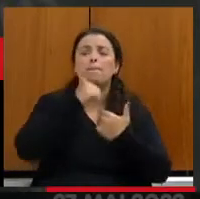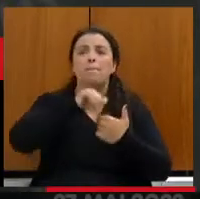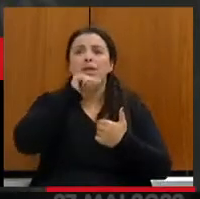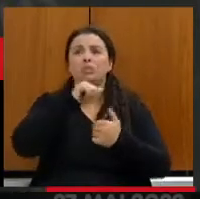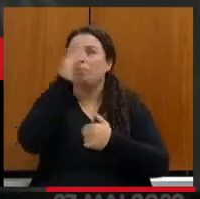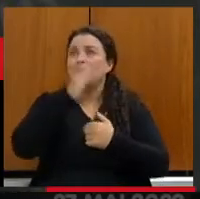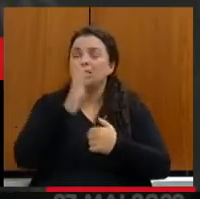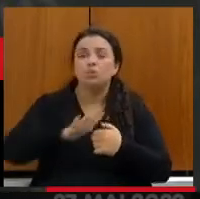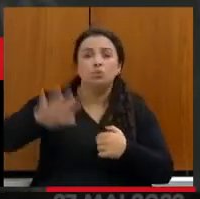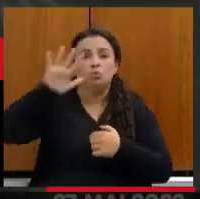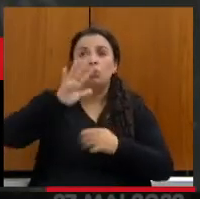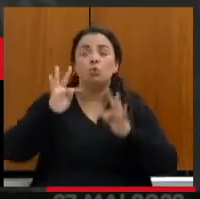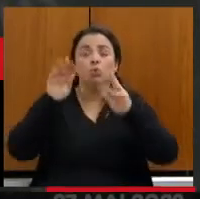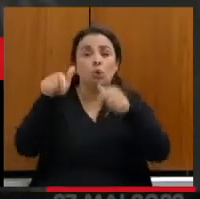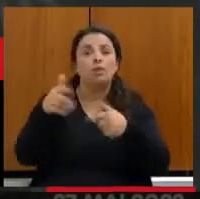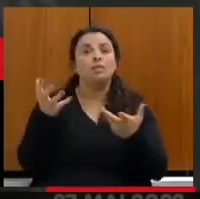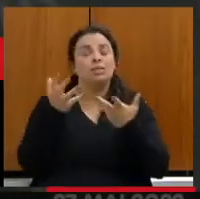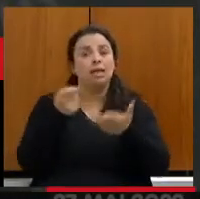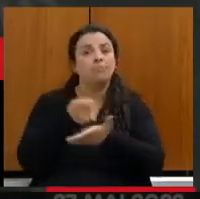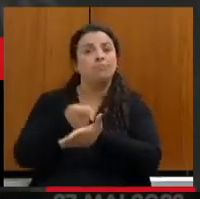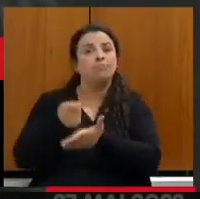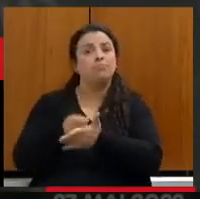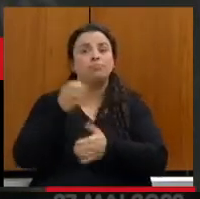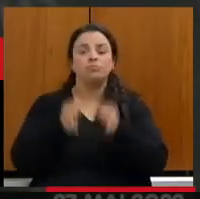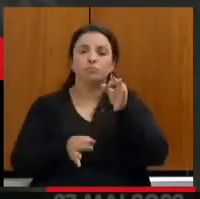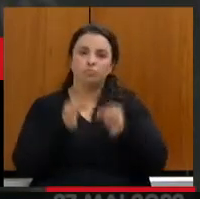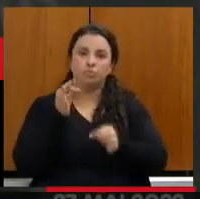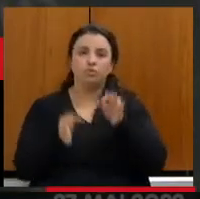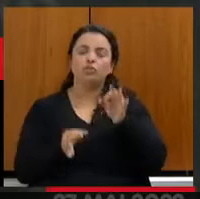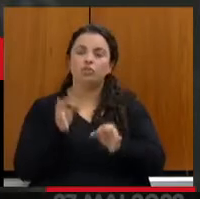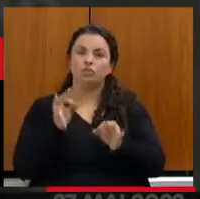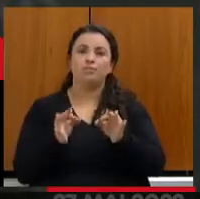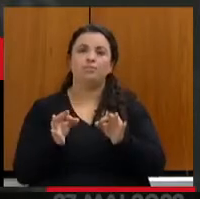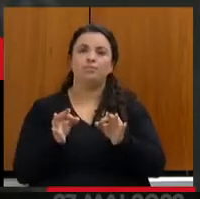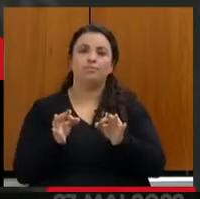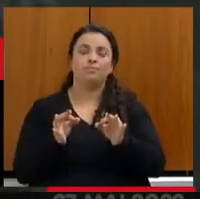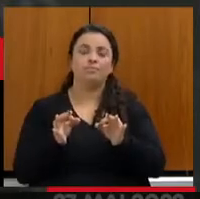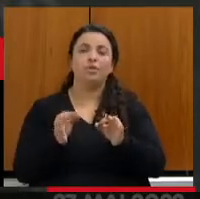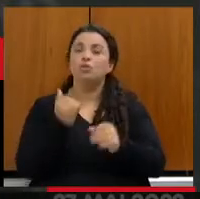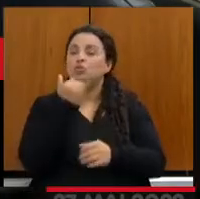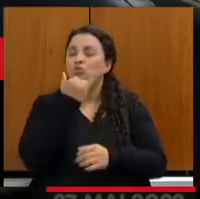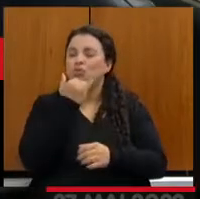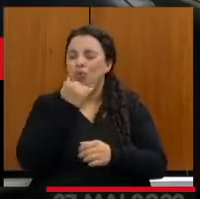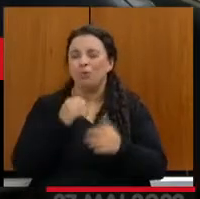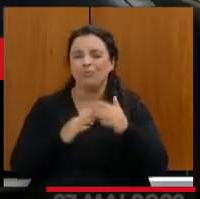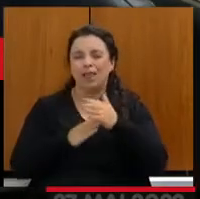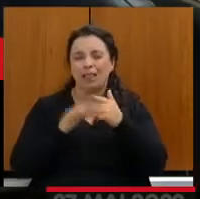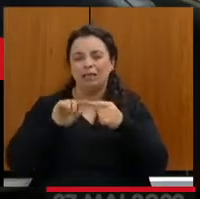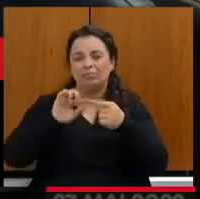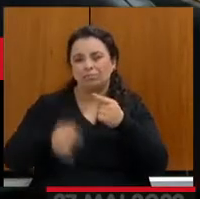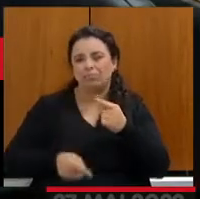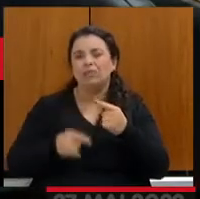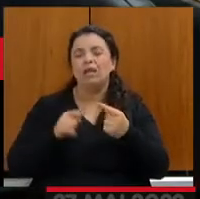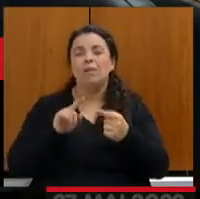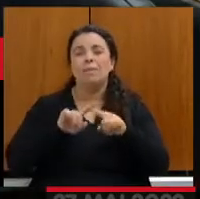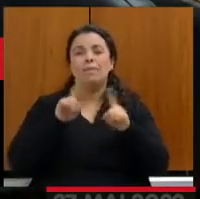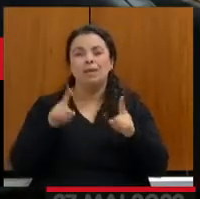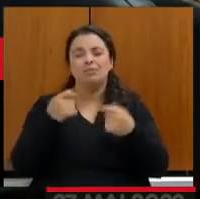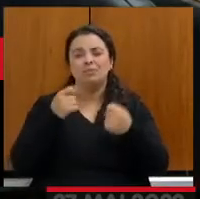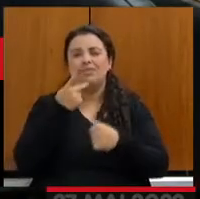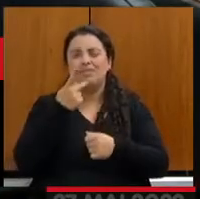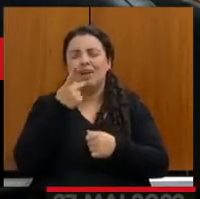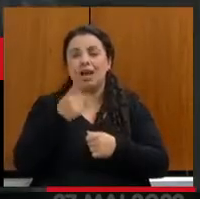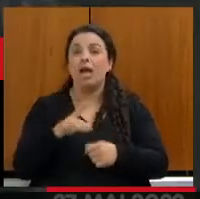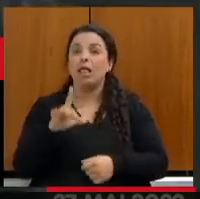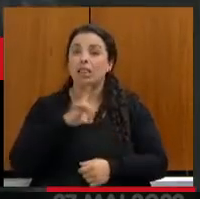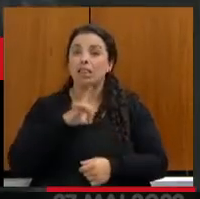todas querem Justiça ter É sim é desculpa ultrapassei mas eu vou falar temos